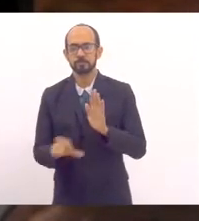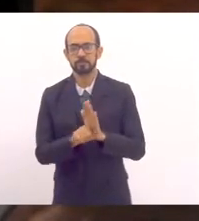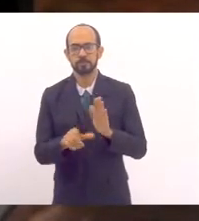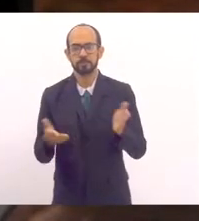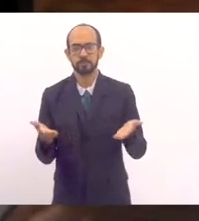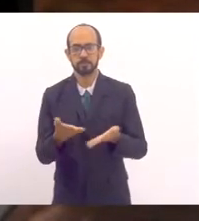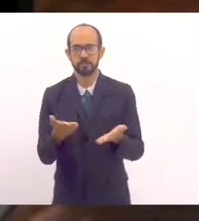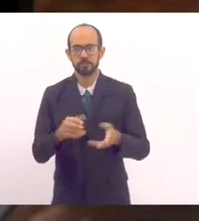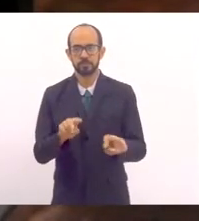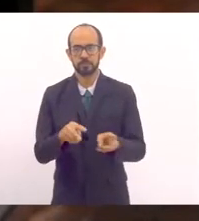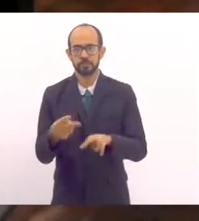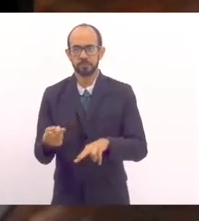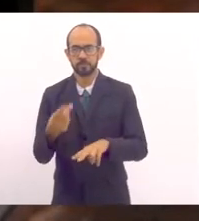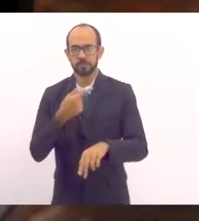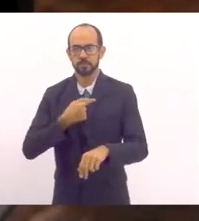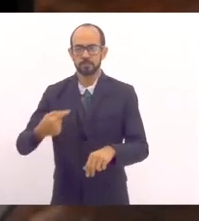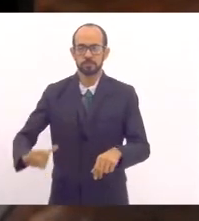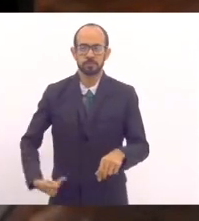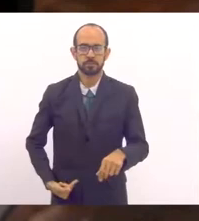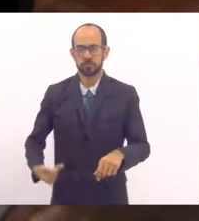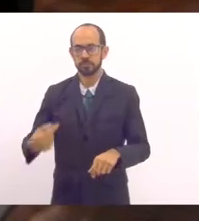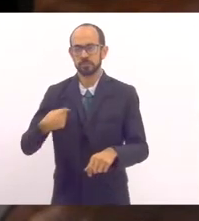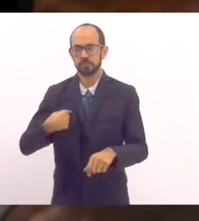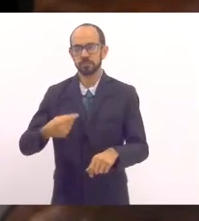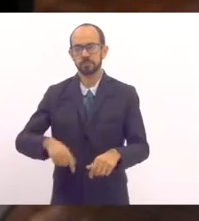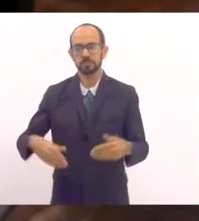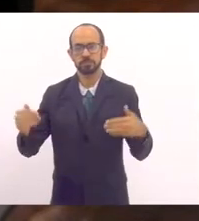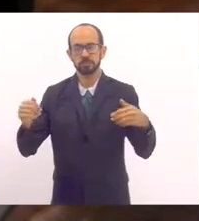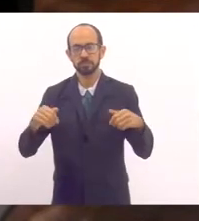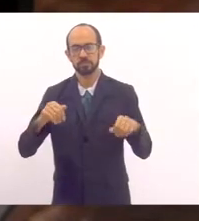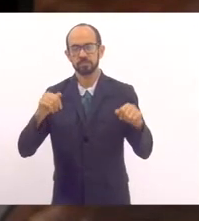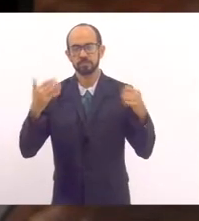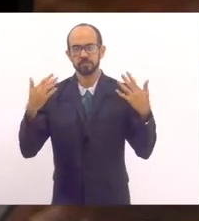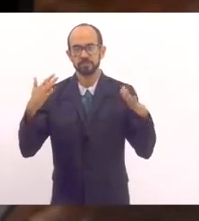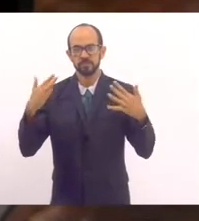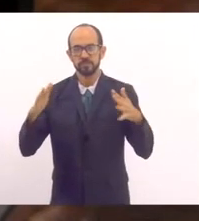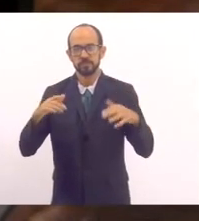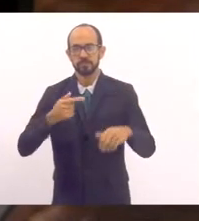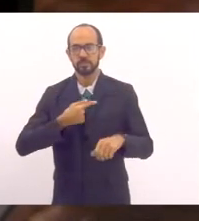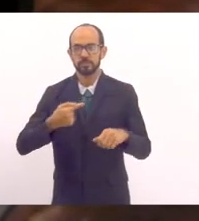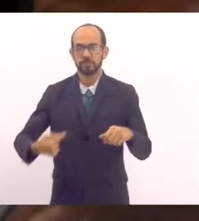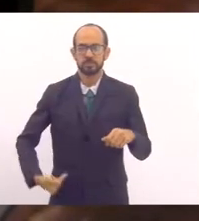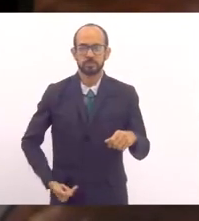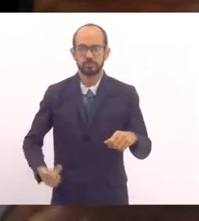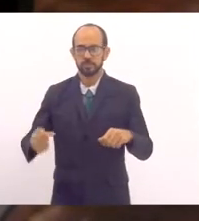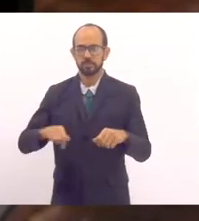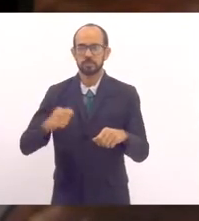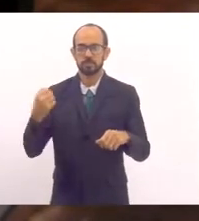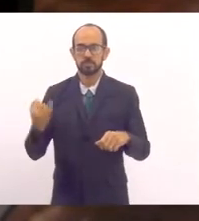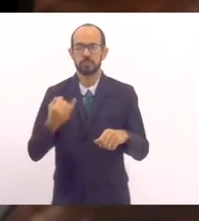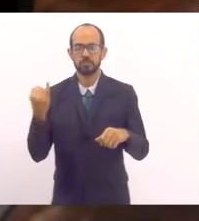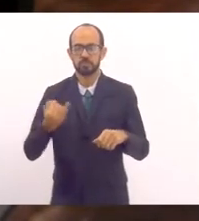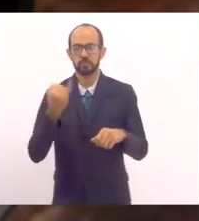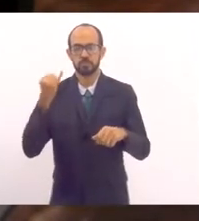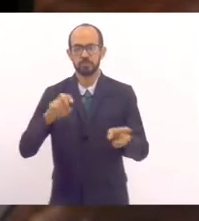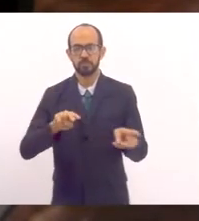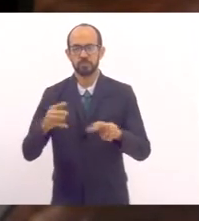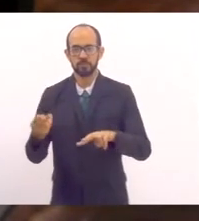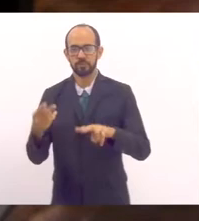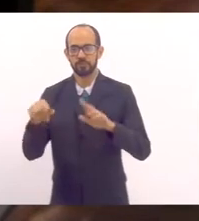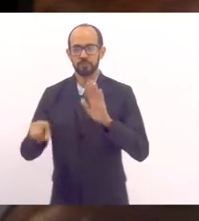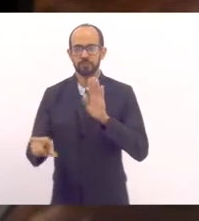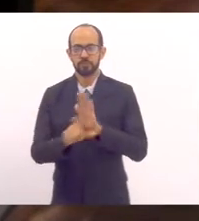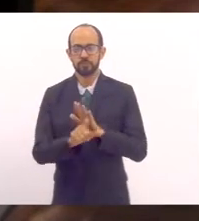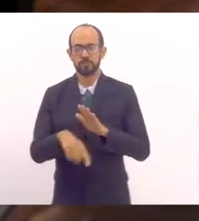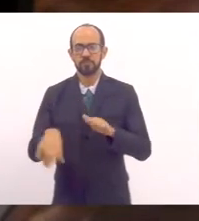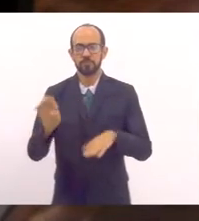pelo governador, que eu também faço vênia, né? O governador foi muito feliz em encaminhar um projeto de lei para o Estado que não tem